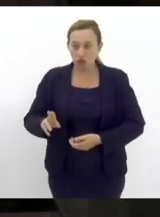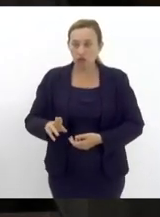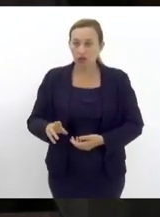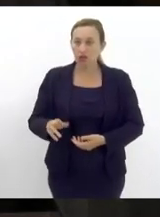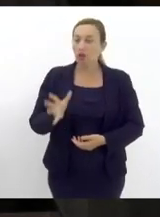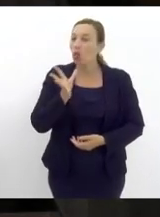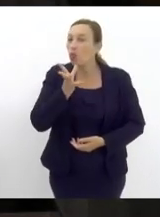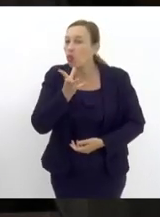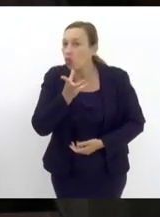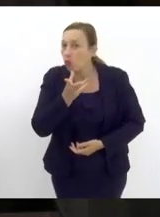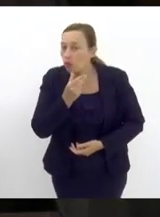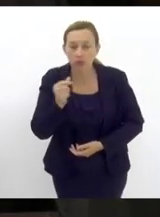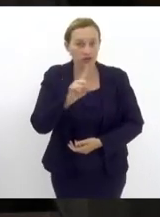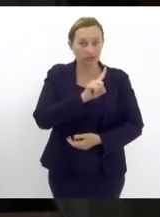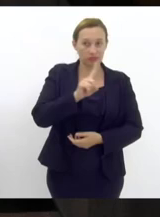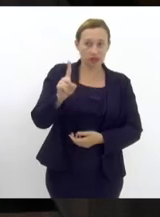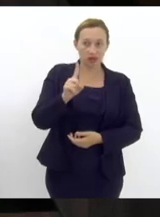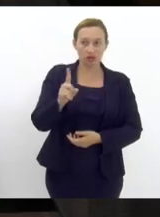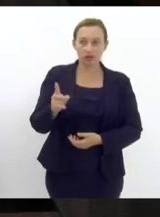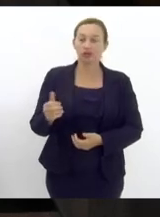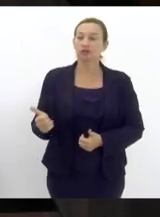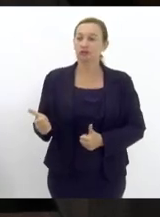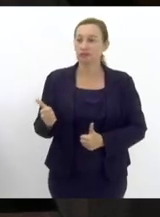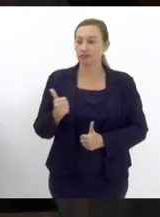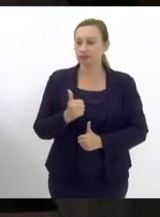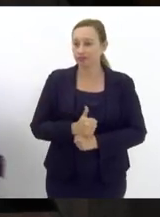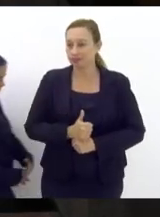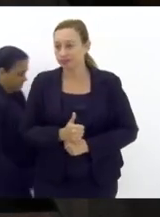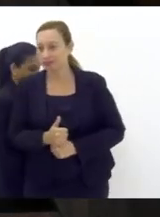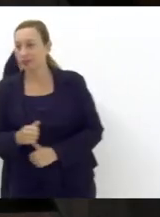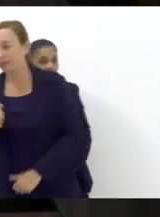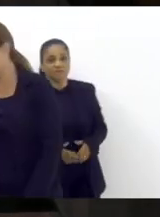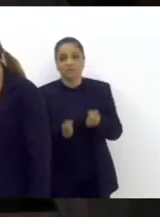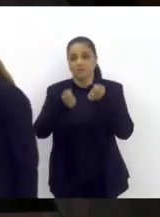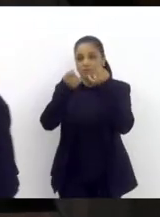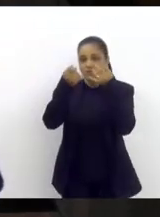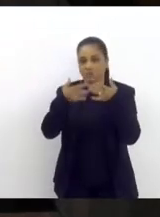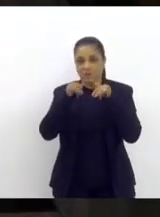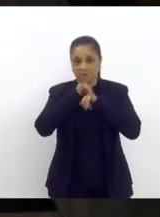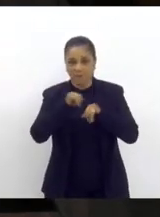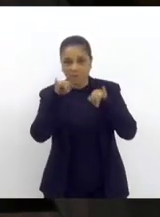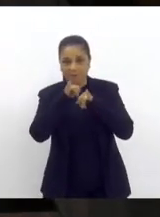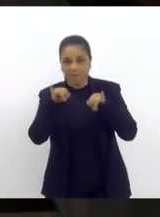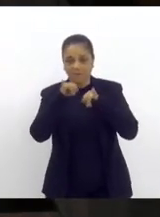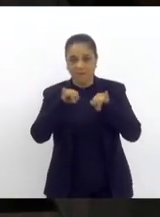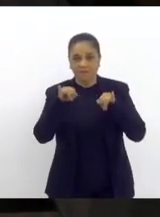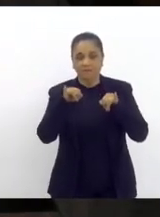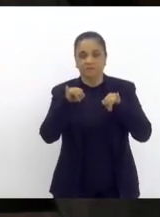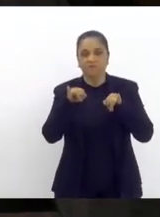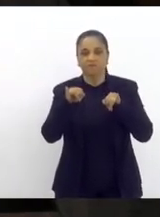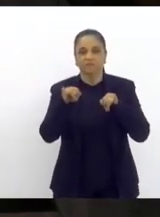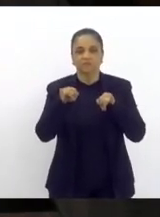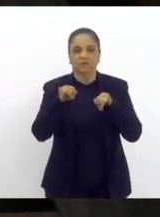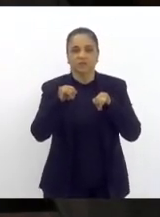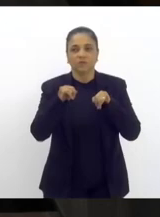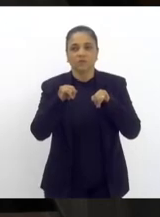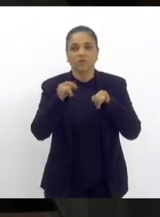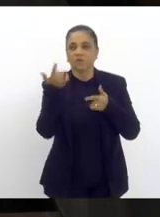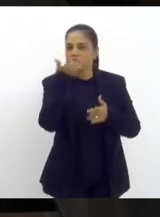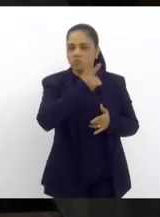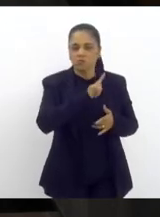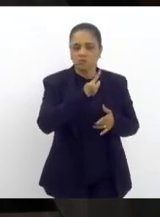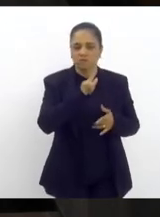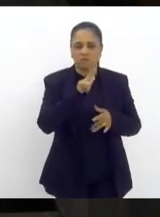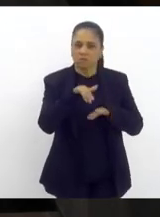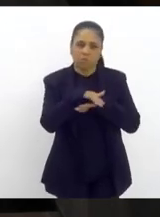Não demorando muito eu só queria fazer um relato eu não consegui falar com o governo